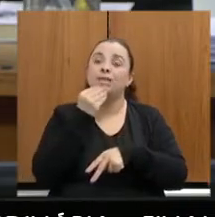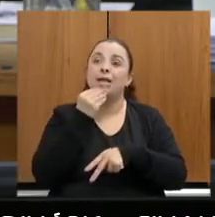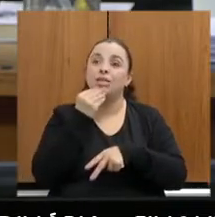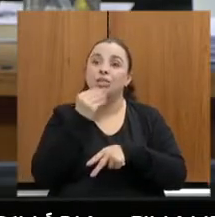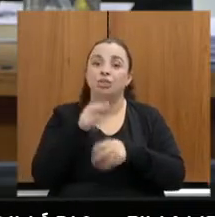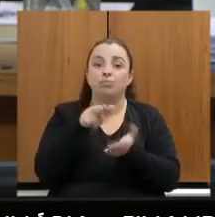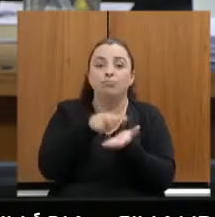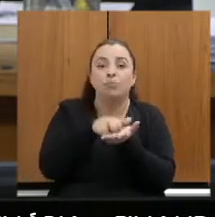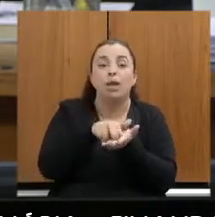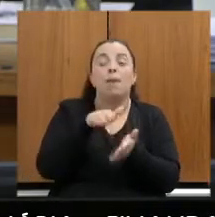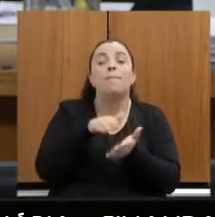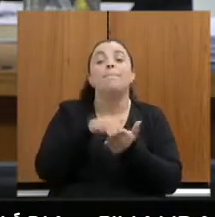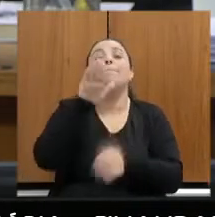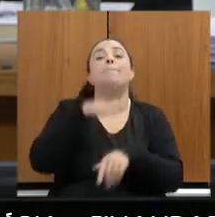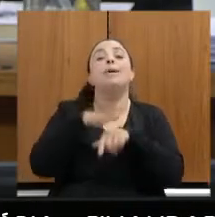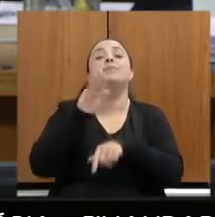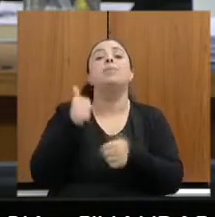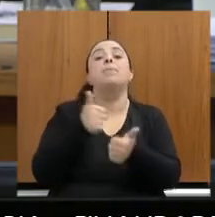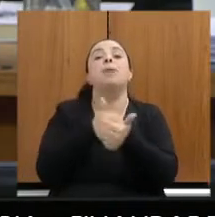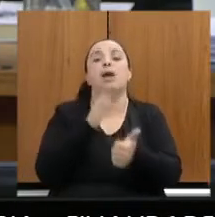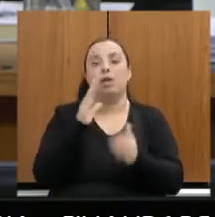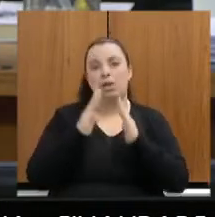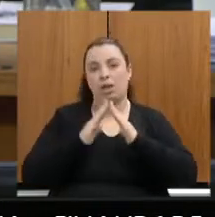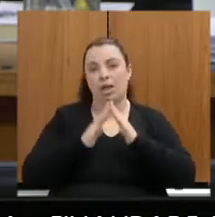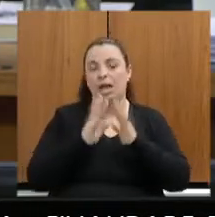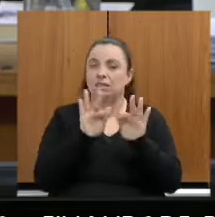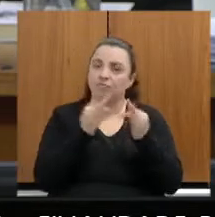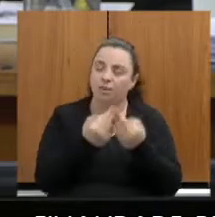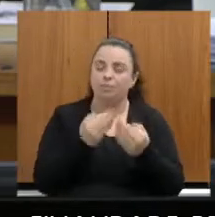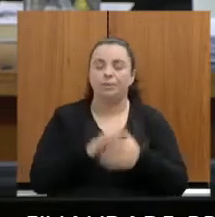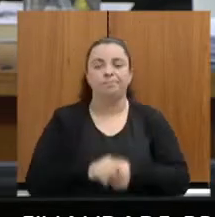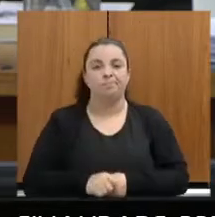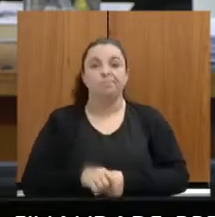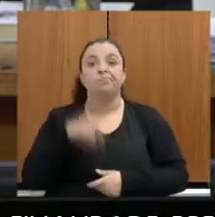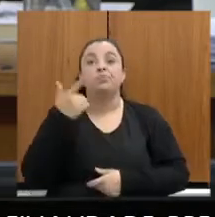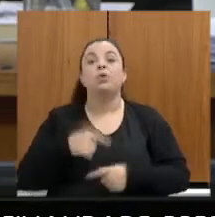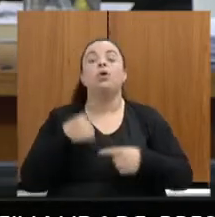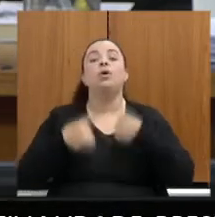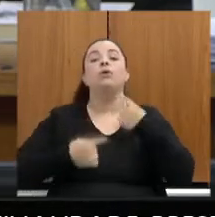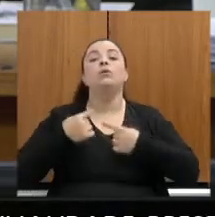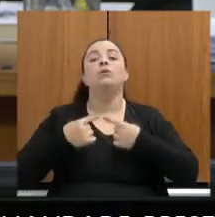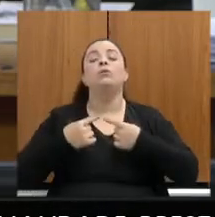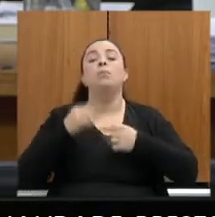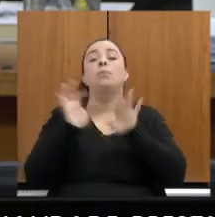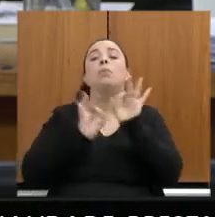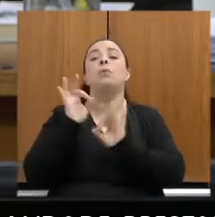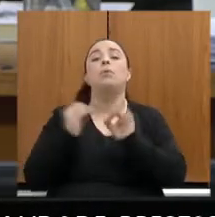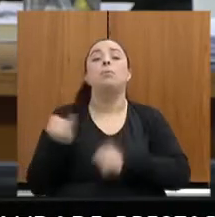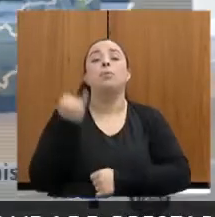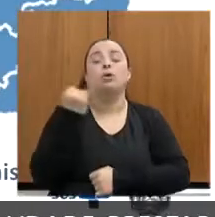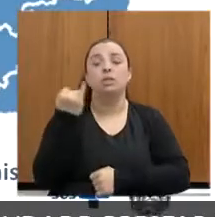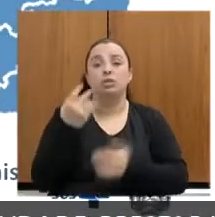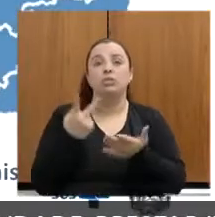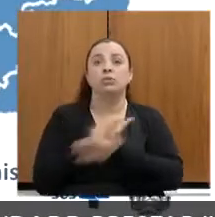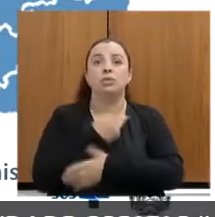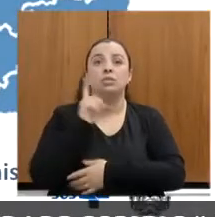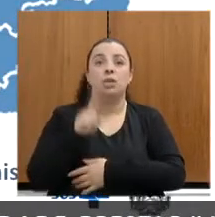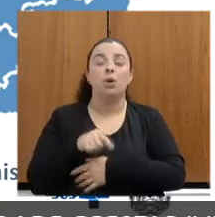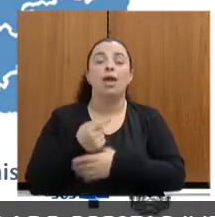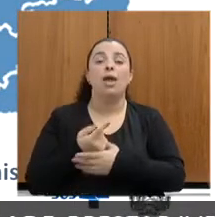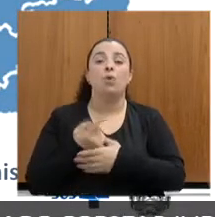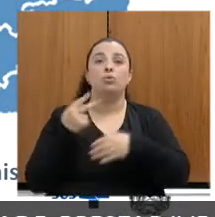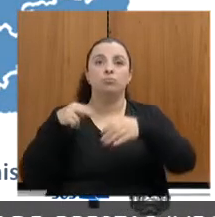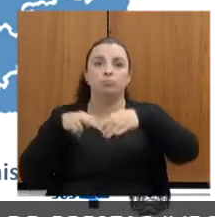sou outra política importante eu tô ligando importante que Nós criamos foi o o os equipamentos de